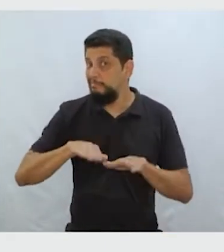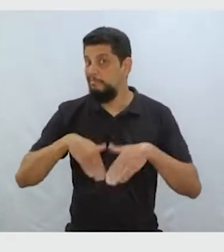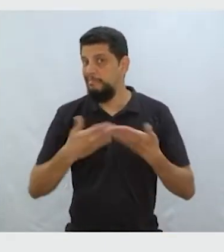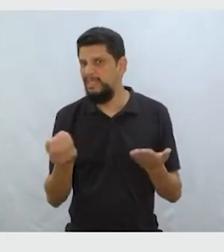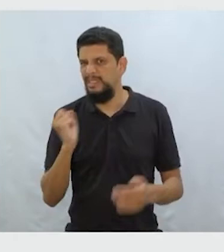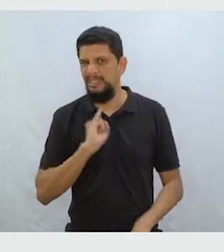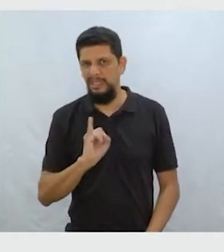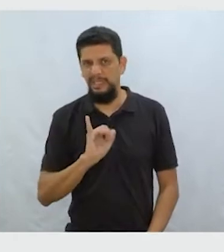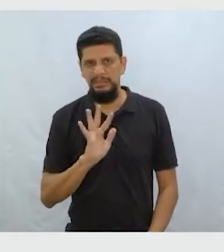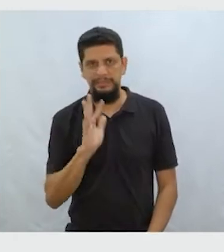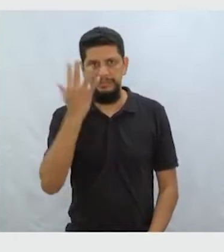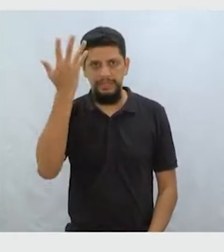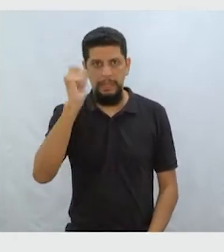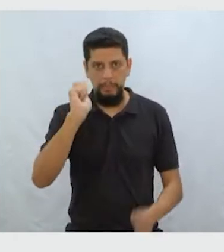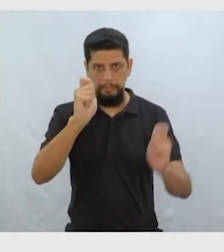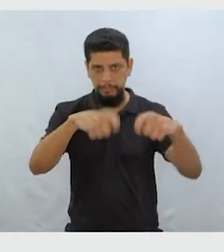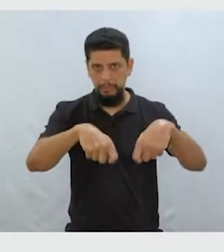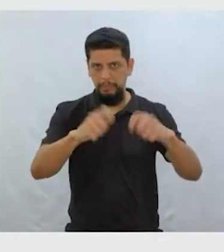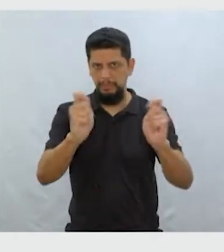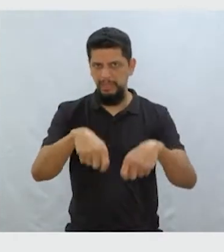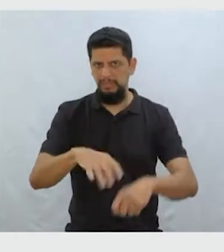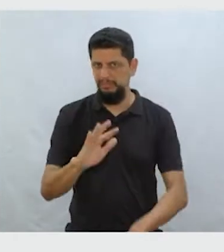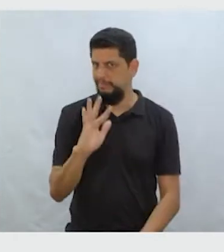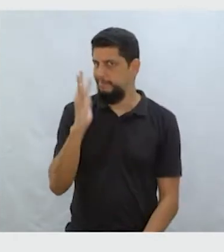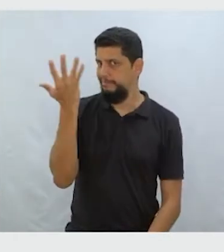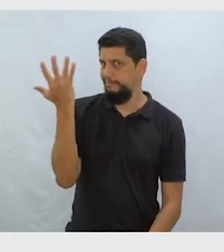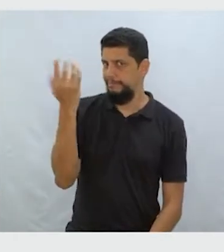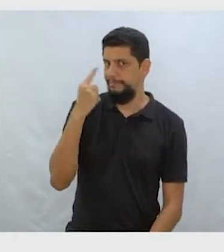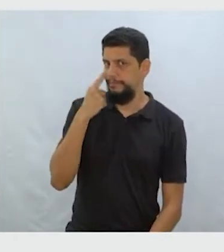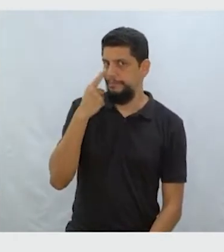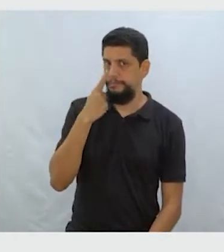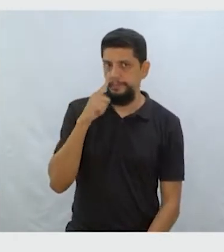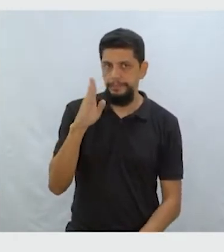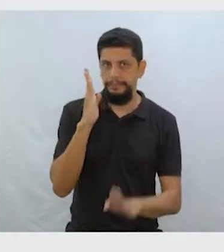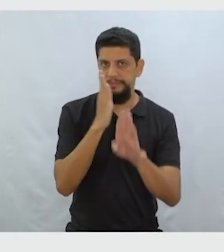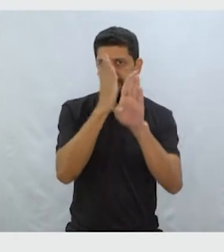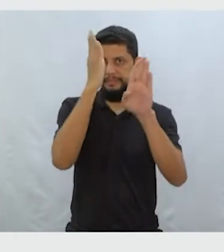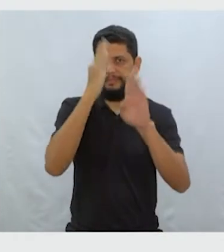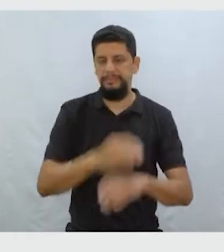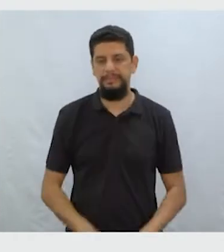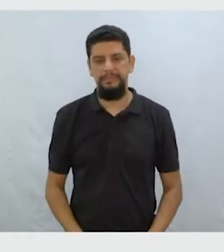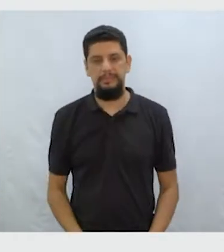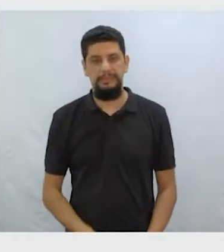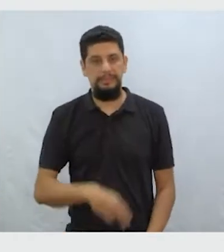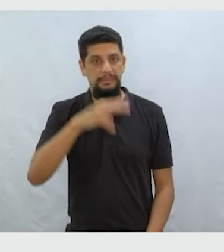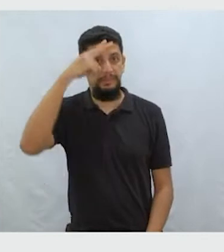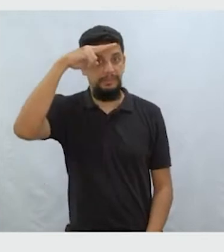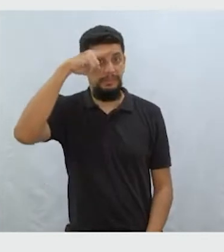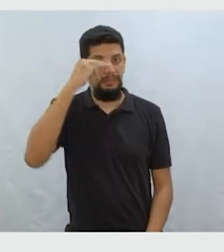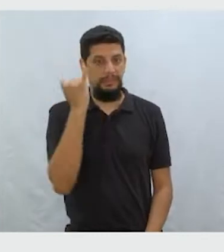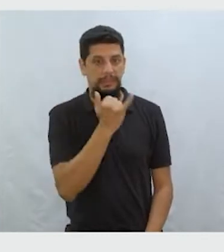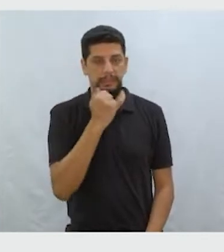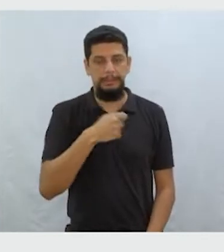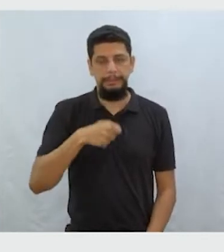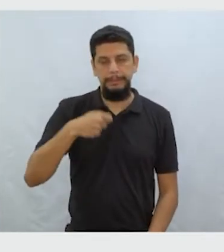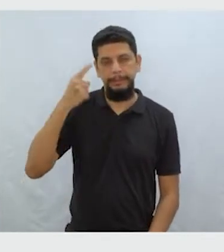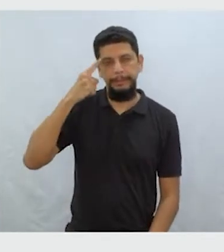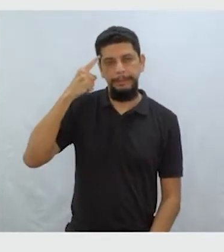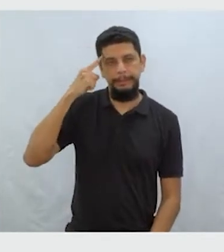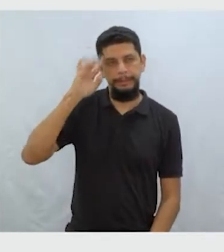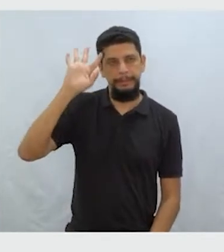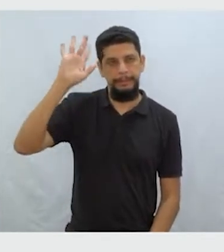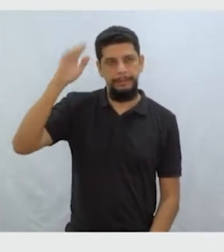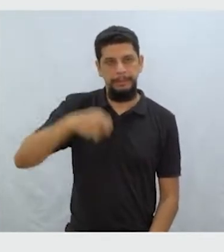verdade mesmo Será que o que vai acontecer é possível acontecer vamos descobrir para contar a história é preciso